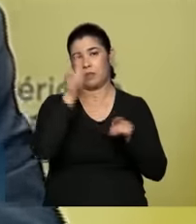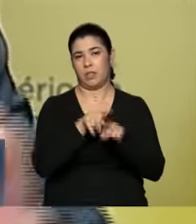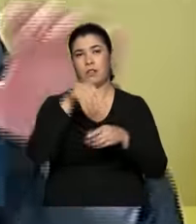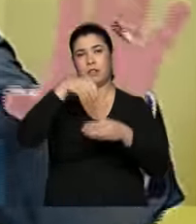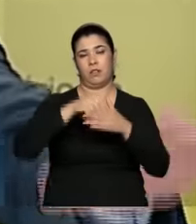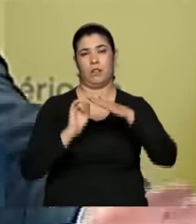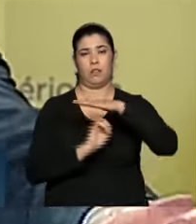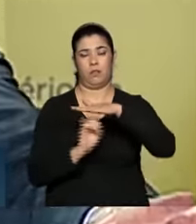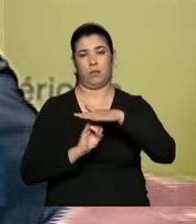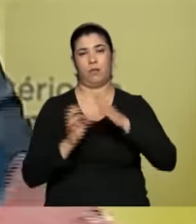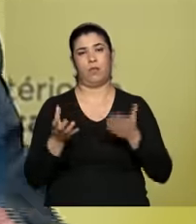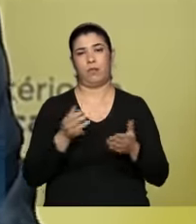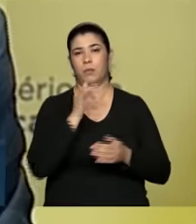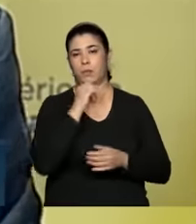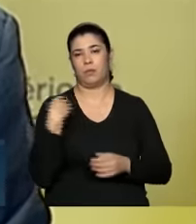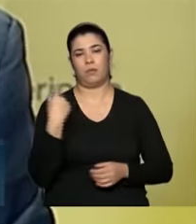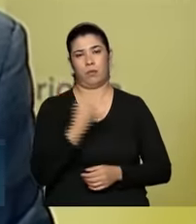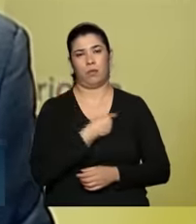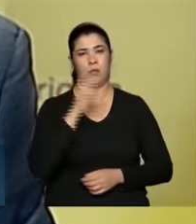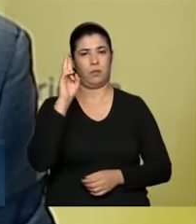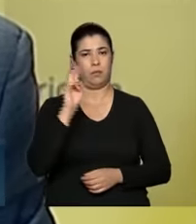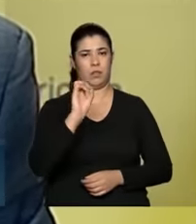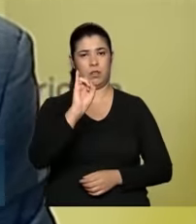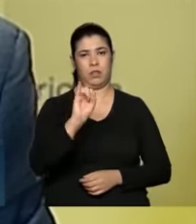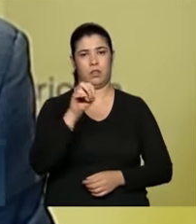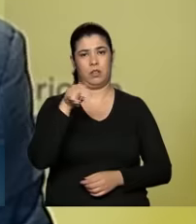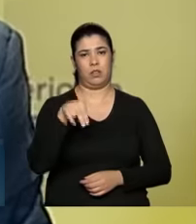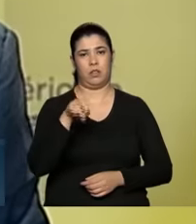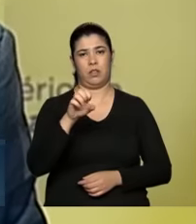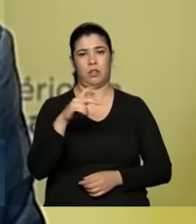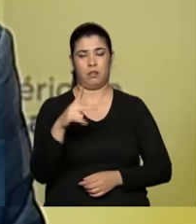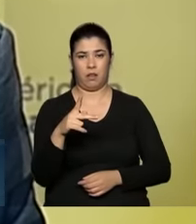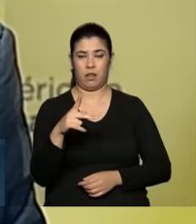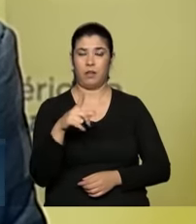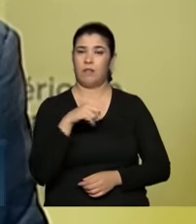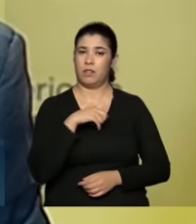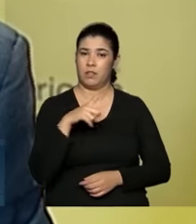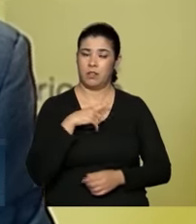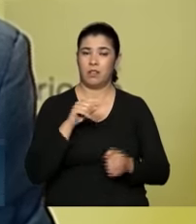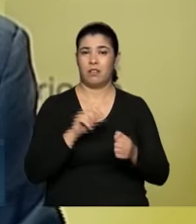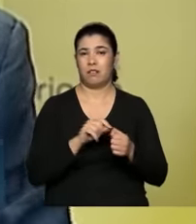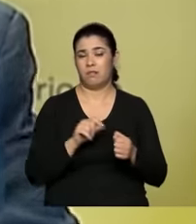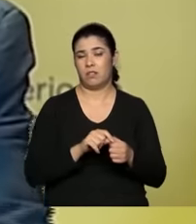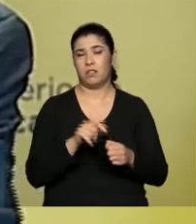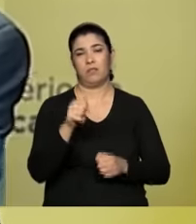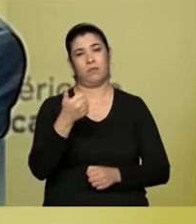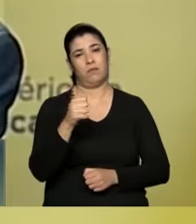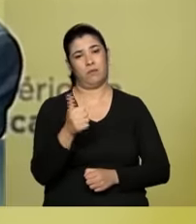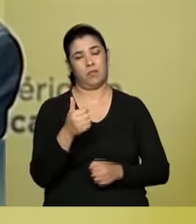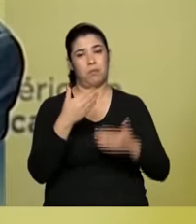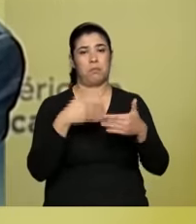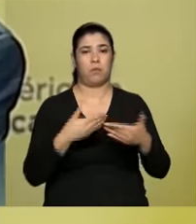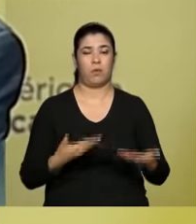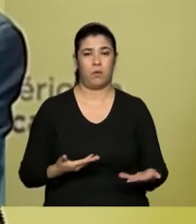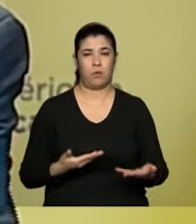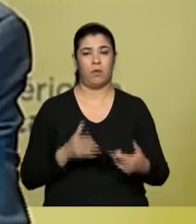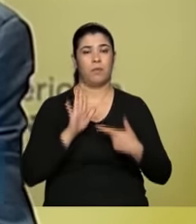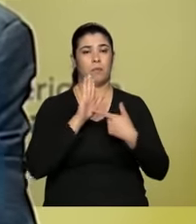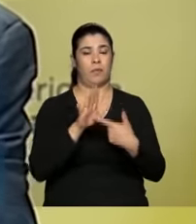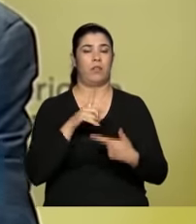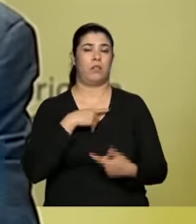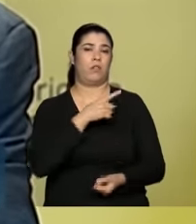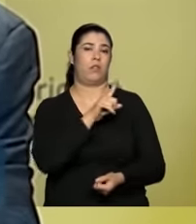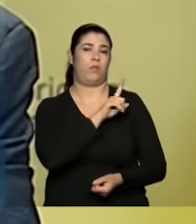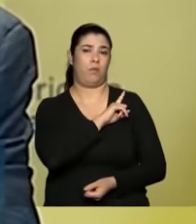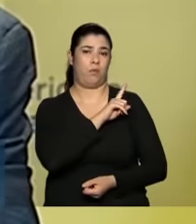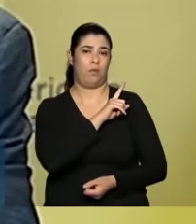nós, operacionalmente, INEP, vai ter que fazer uma avaliação todo ano. E isso, olha, isso mostra, como o ministro falou, o